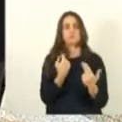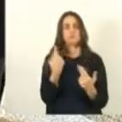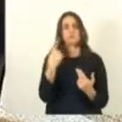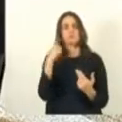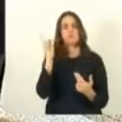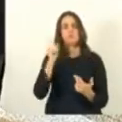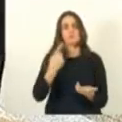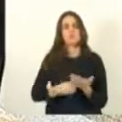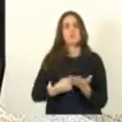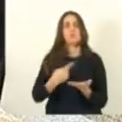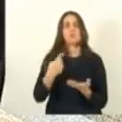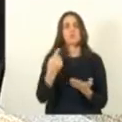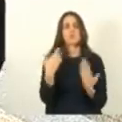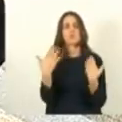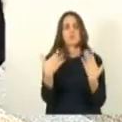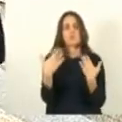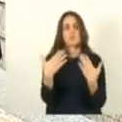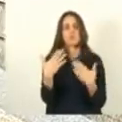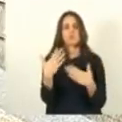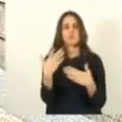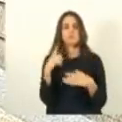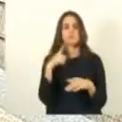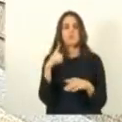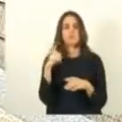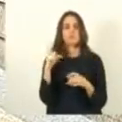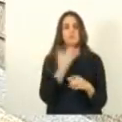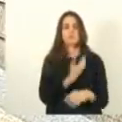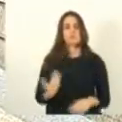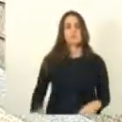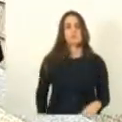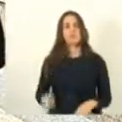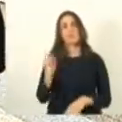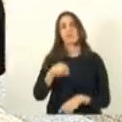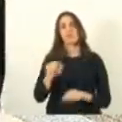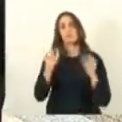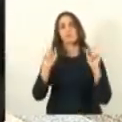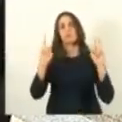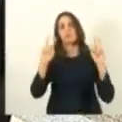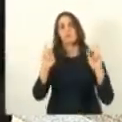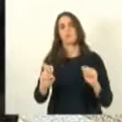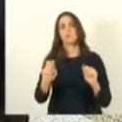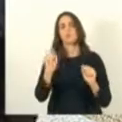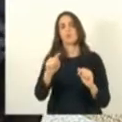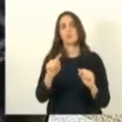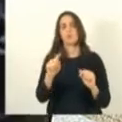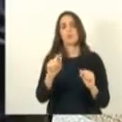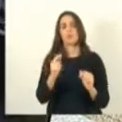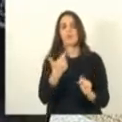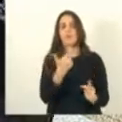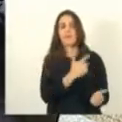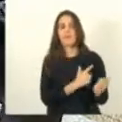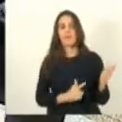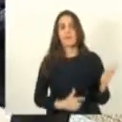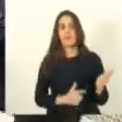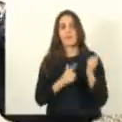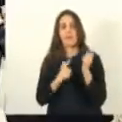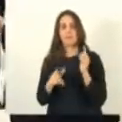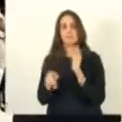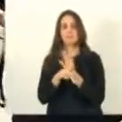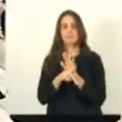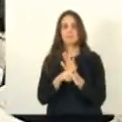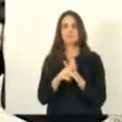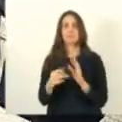bastante conversa entre categoria, deputados e governo do Estado, é a questão do porte de armas para os